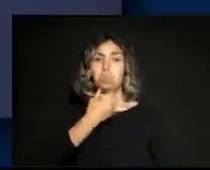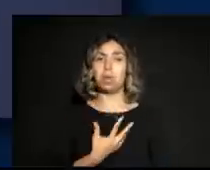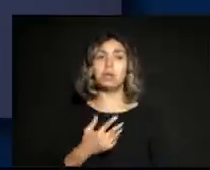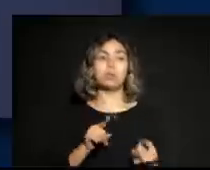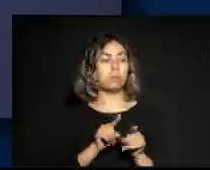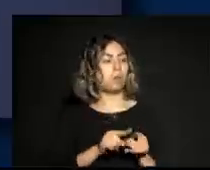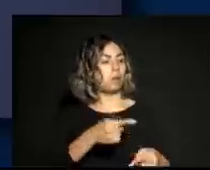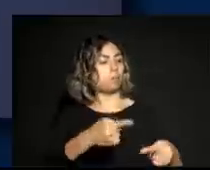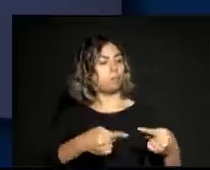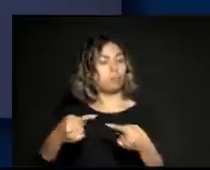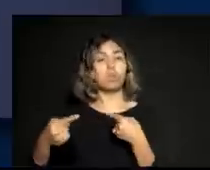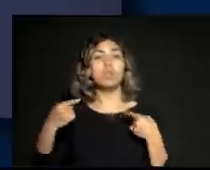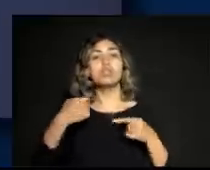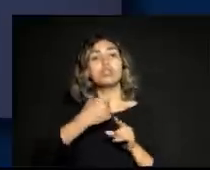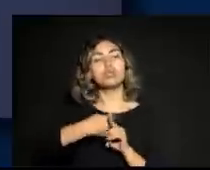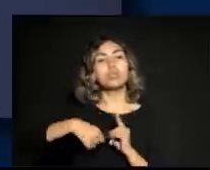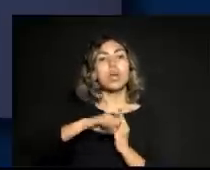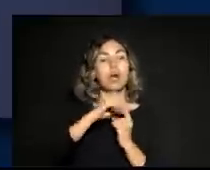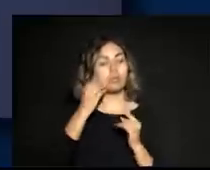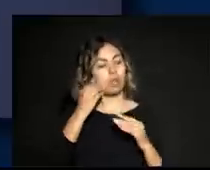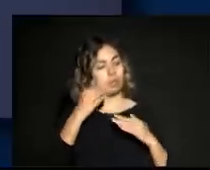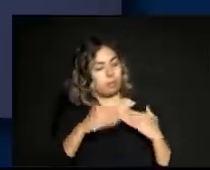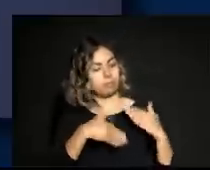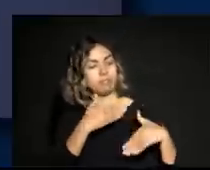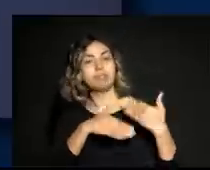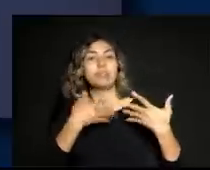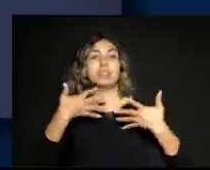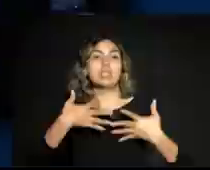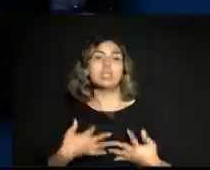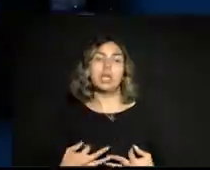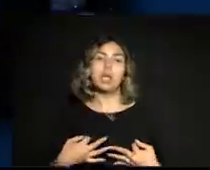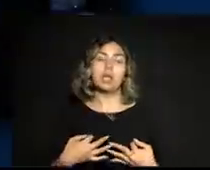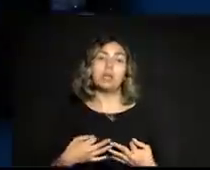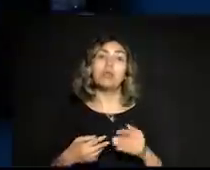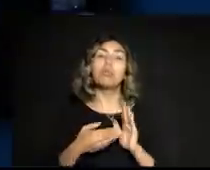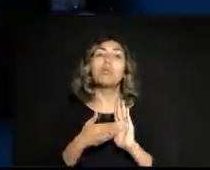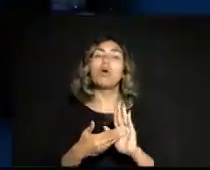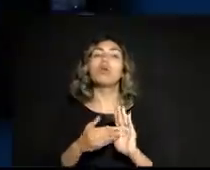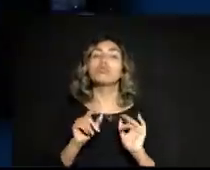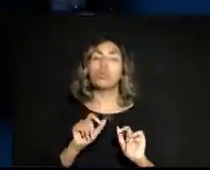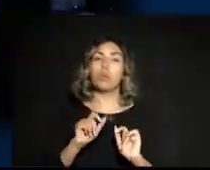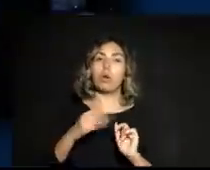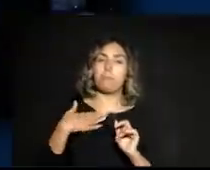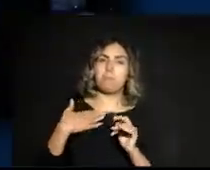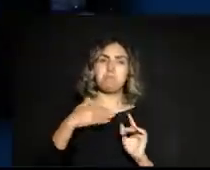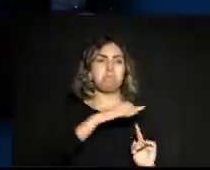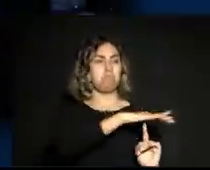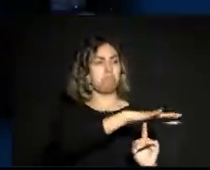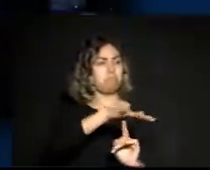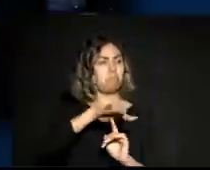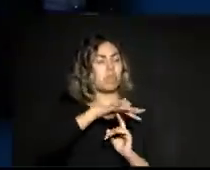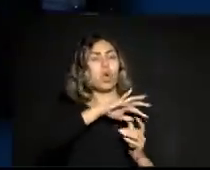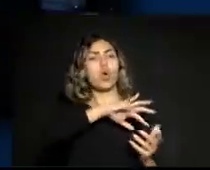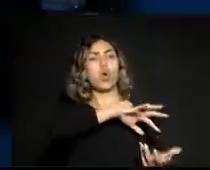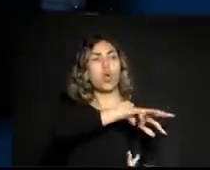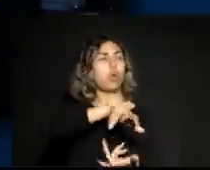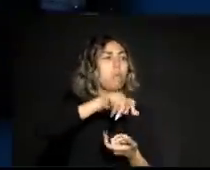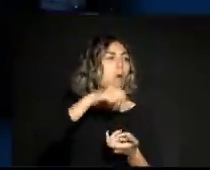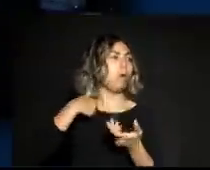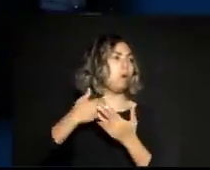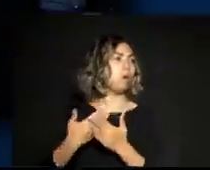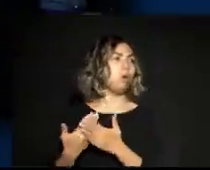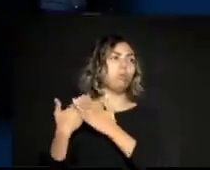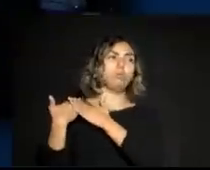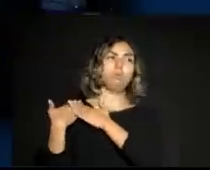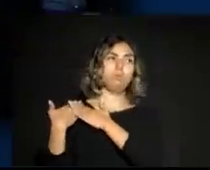políticas sociais ser as mais assertivas mostrar que a nossa responsabilidade ambiental Global a